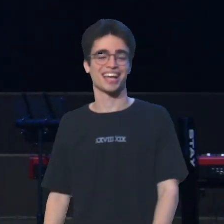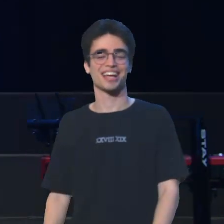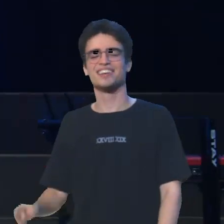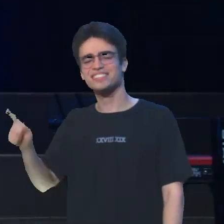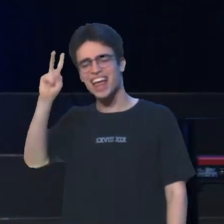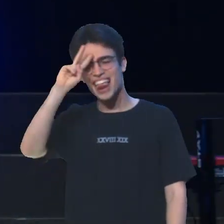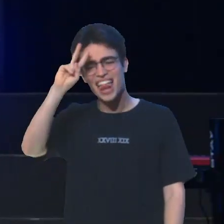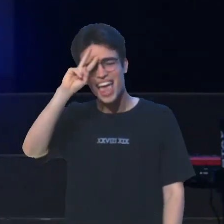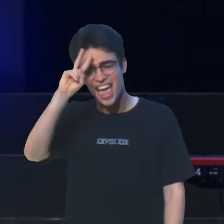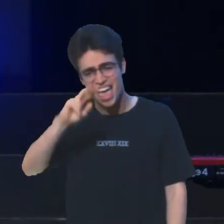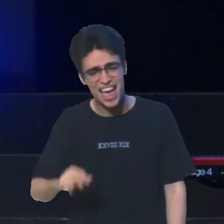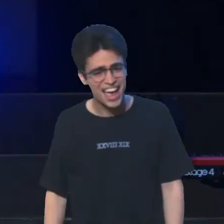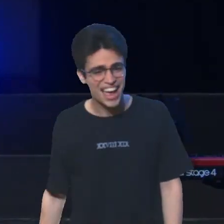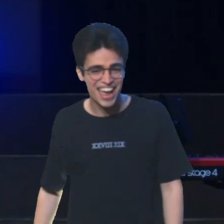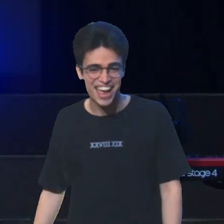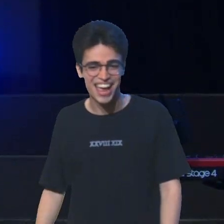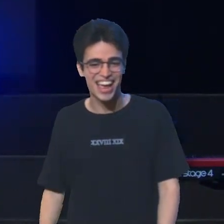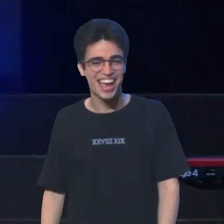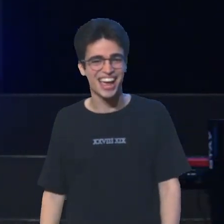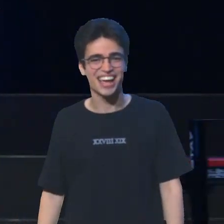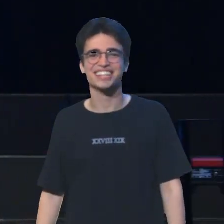Quem lembra?